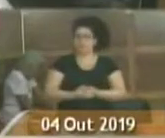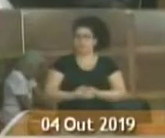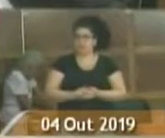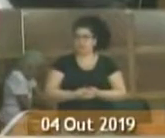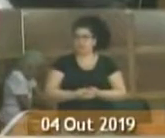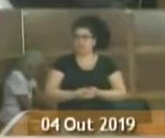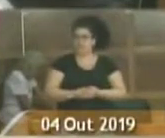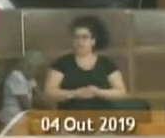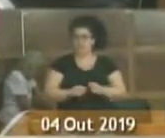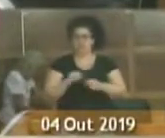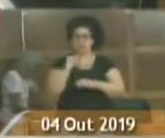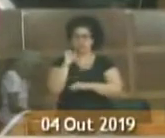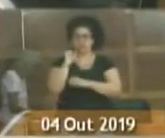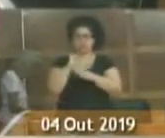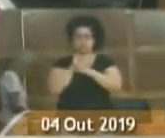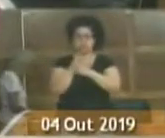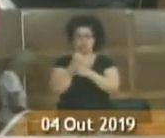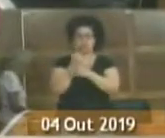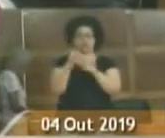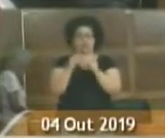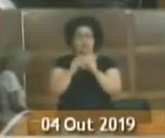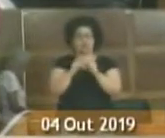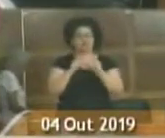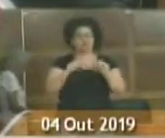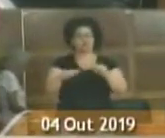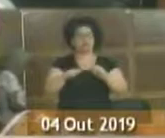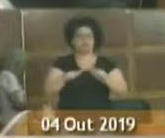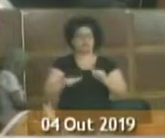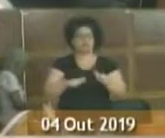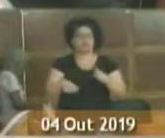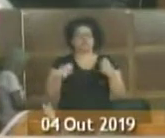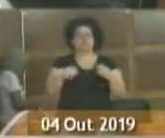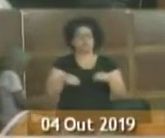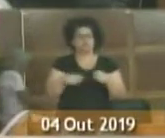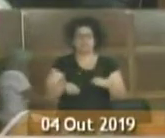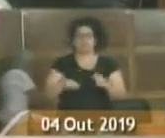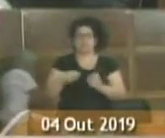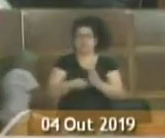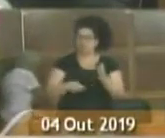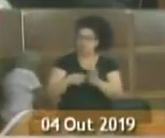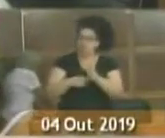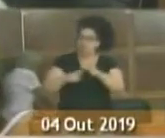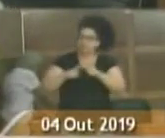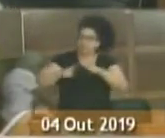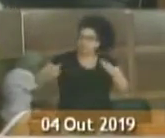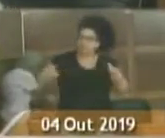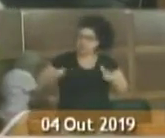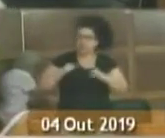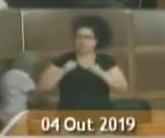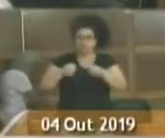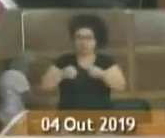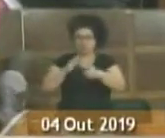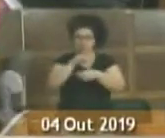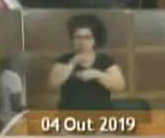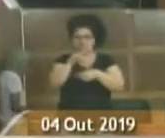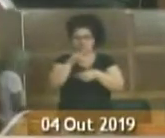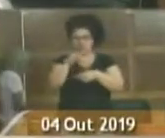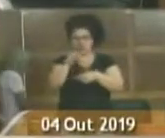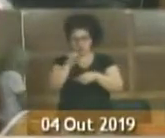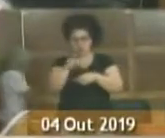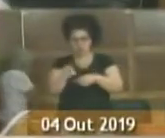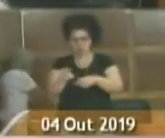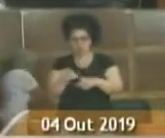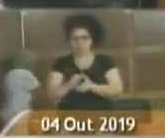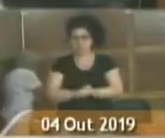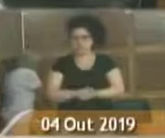de estrutura, mas tem feito o seu trabalho. Precisamos brigar mais pela zoonose também, porque não tem estrutura.